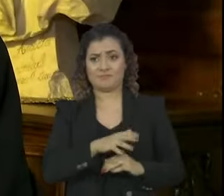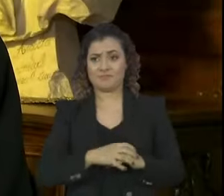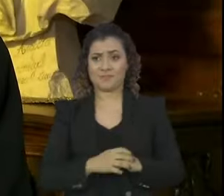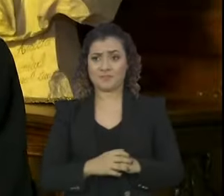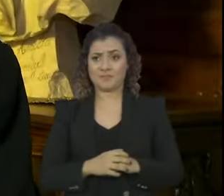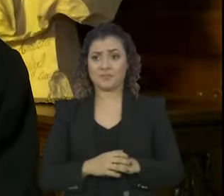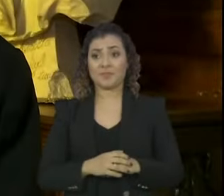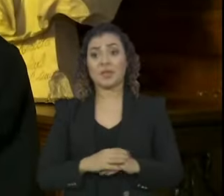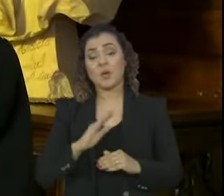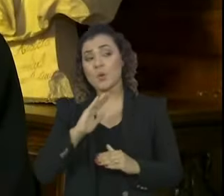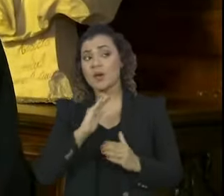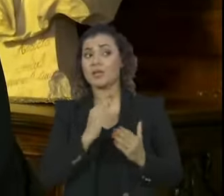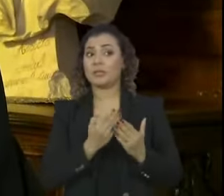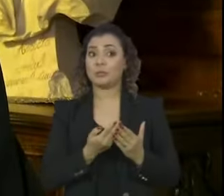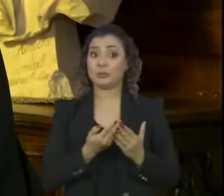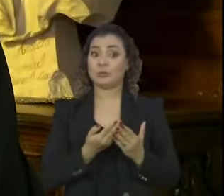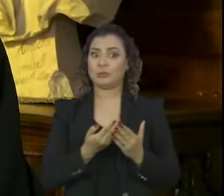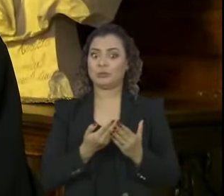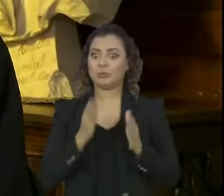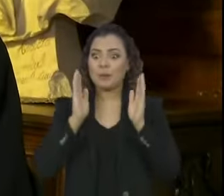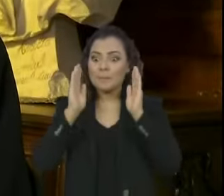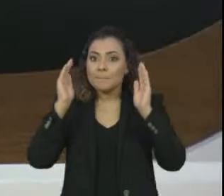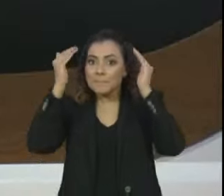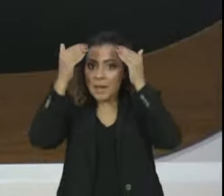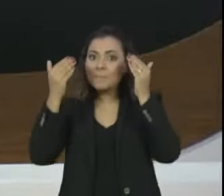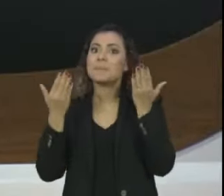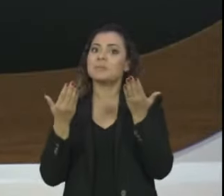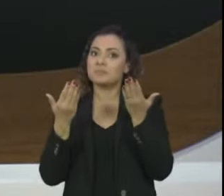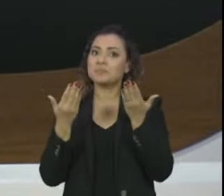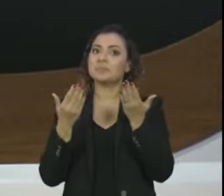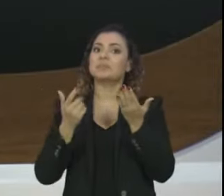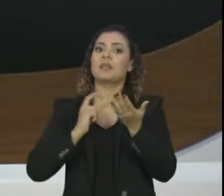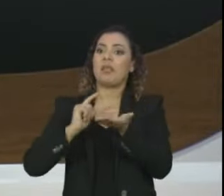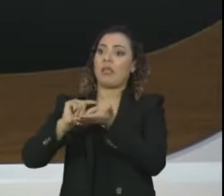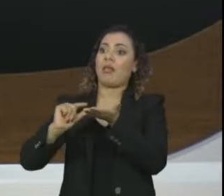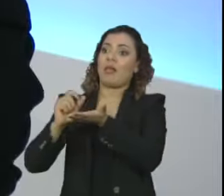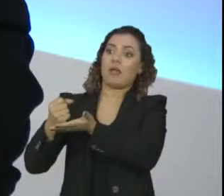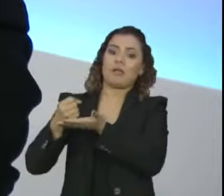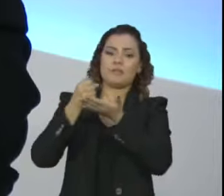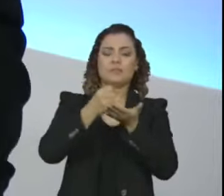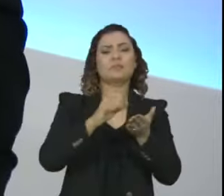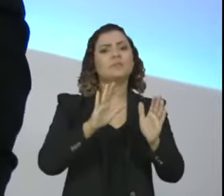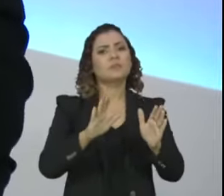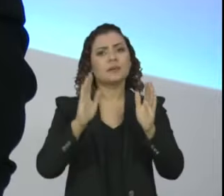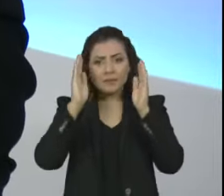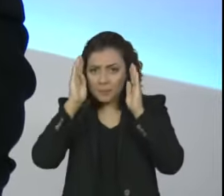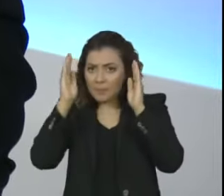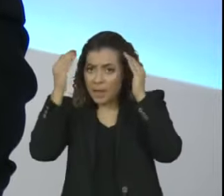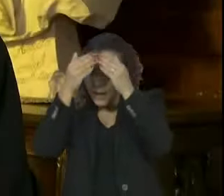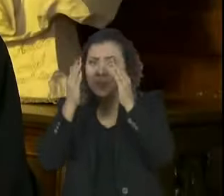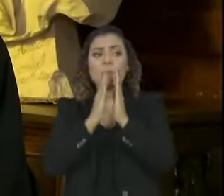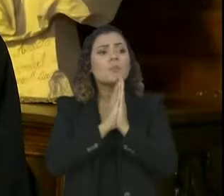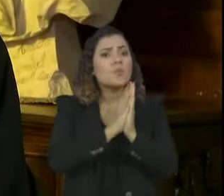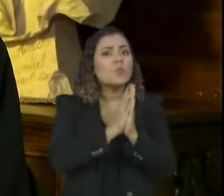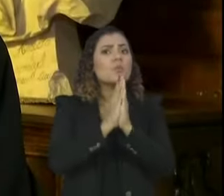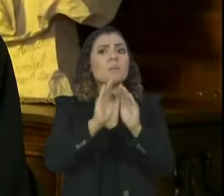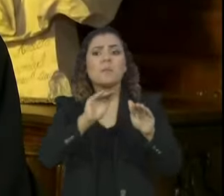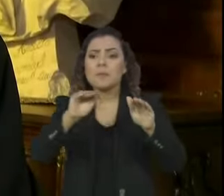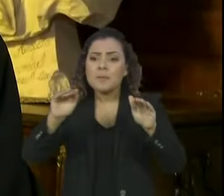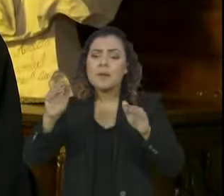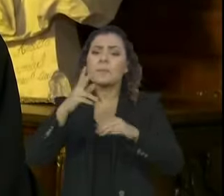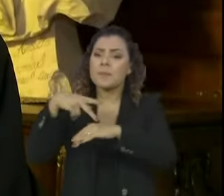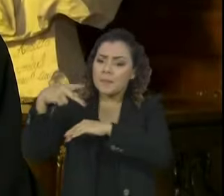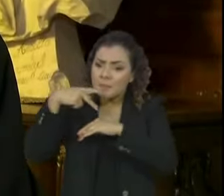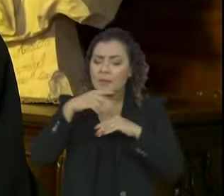E também não acredito que o Papa teria vacinas para mandar embora é que o Papa já esteja up e para os